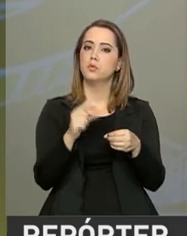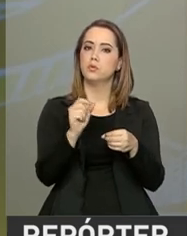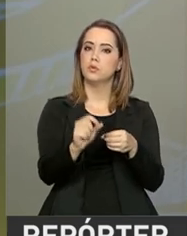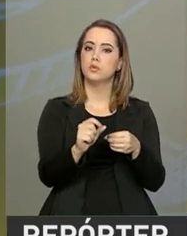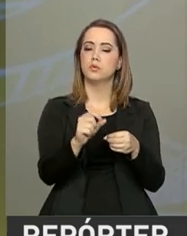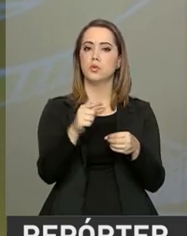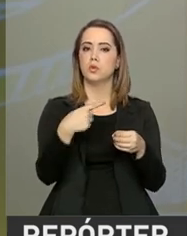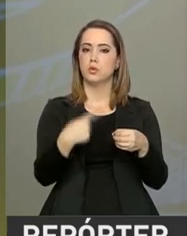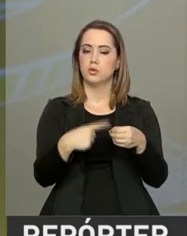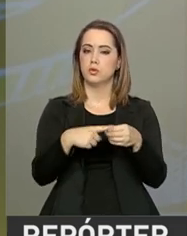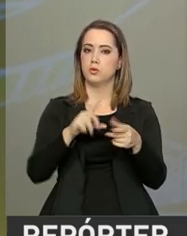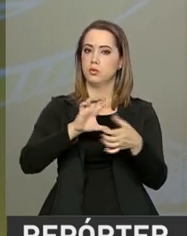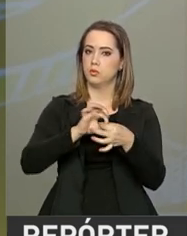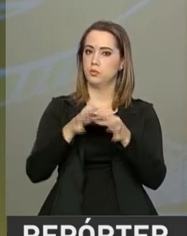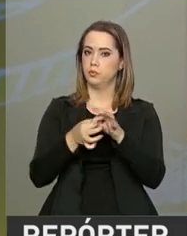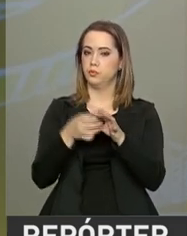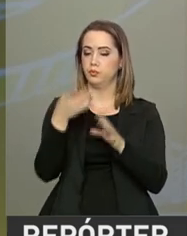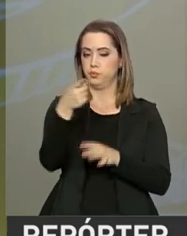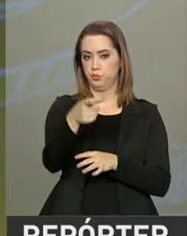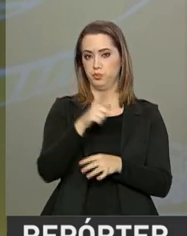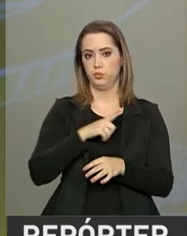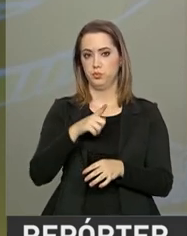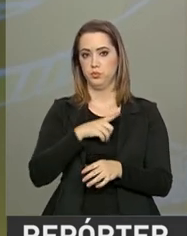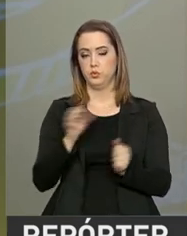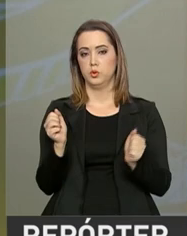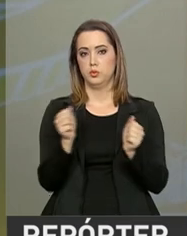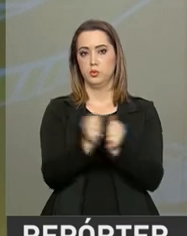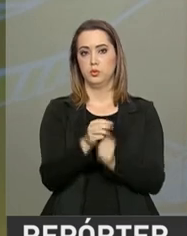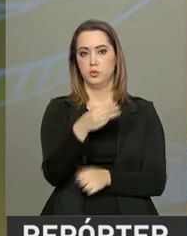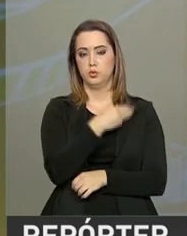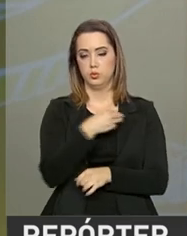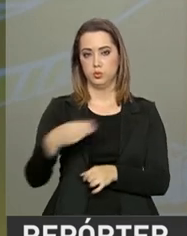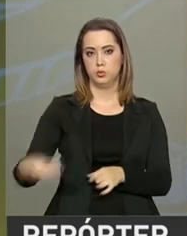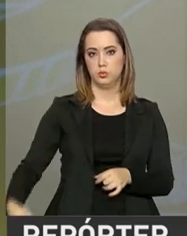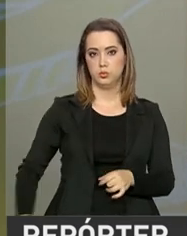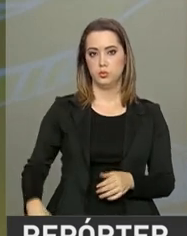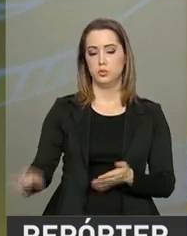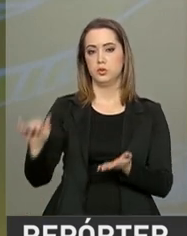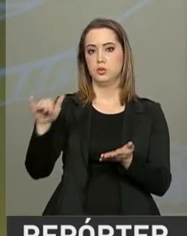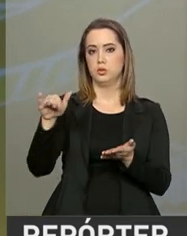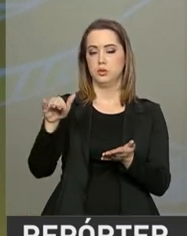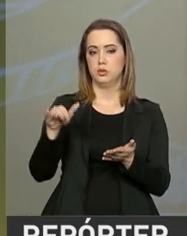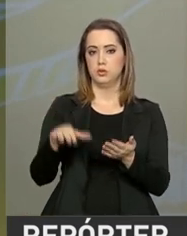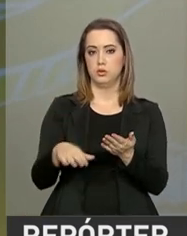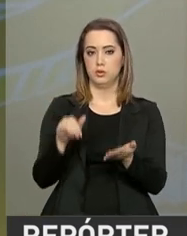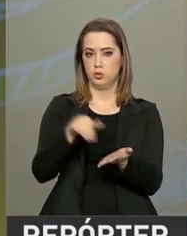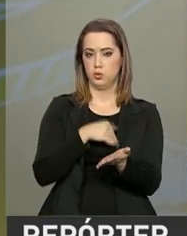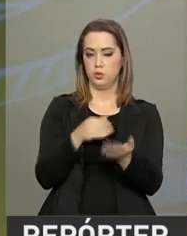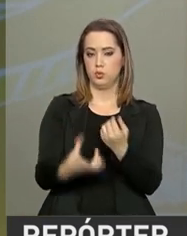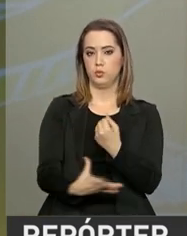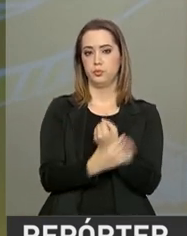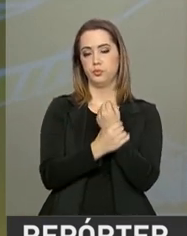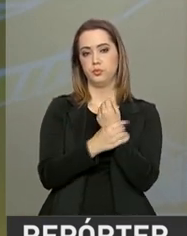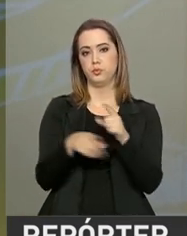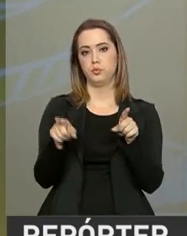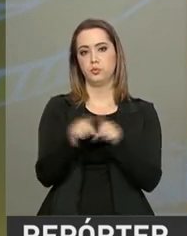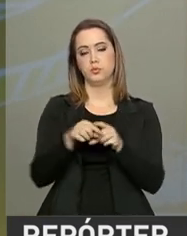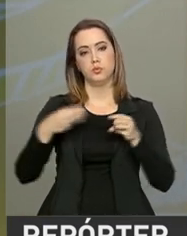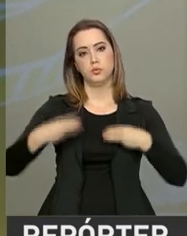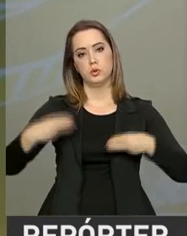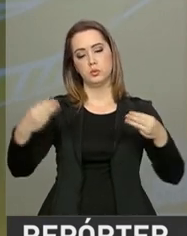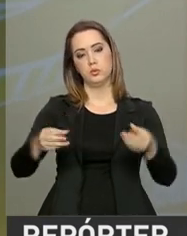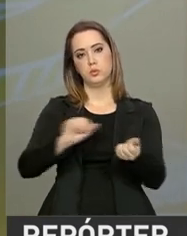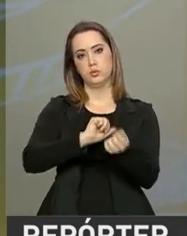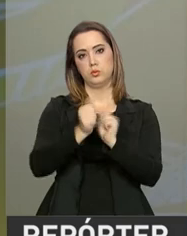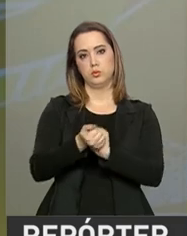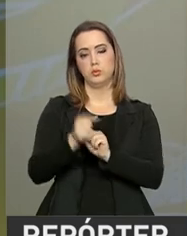Olímpico. Também vão participar dessa reunião os ministros do Gabinete de Segurança Institucional e dos Ministérios da Justiça, do Esporte e da